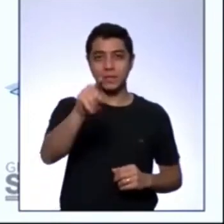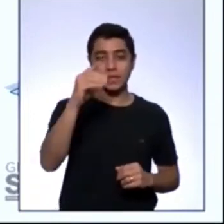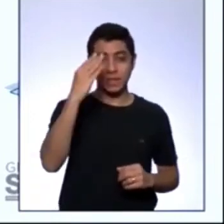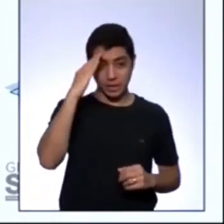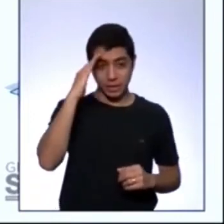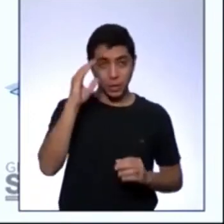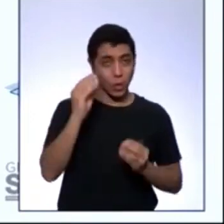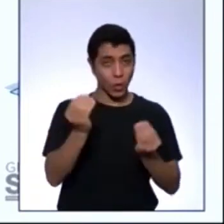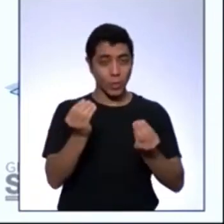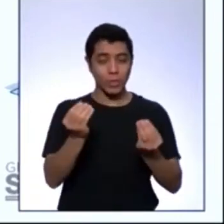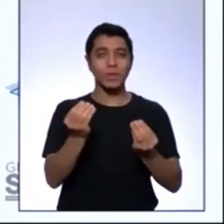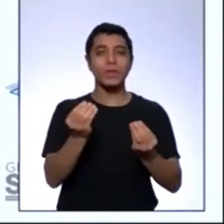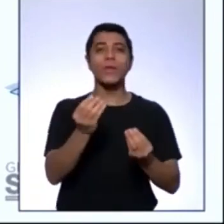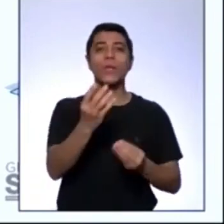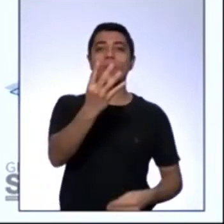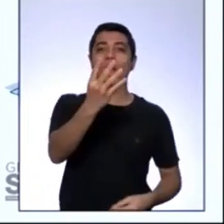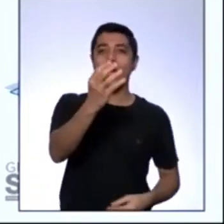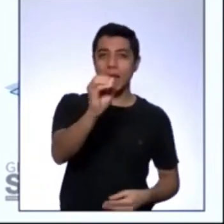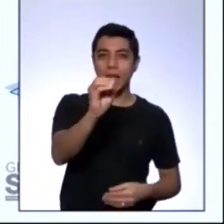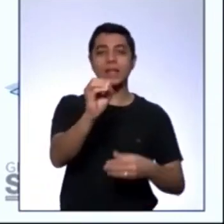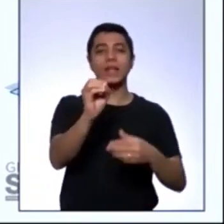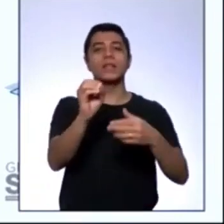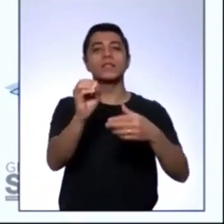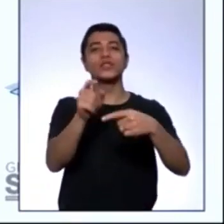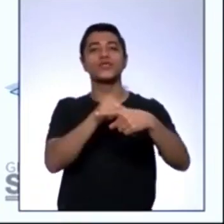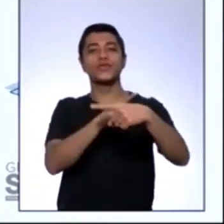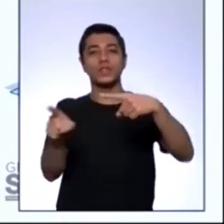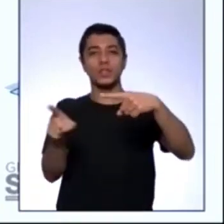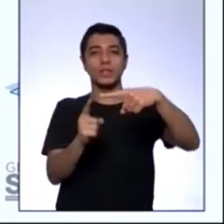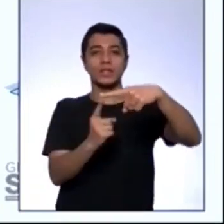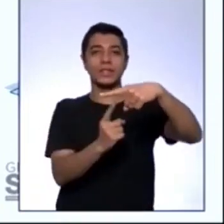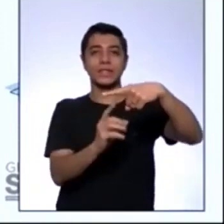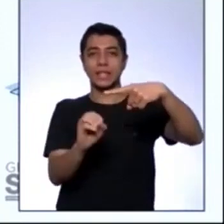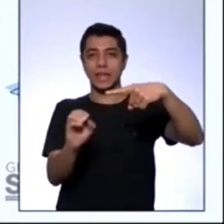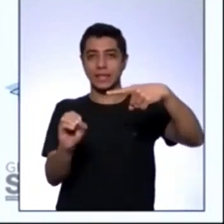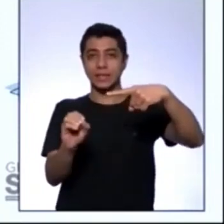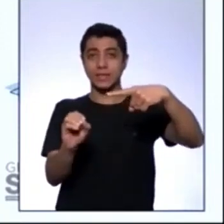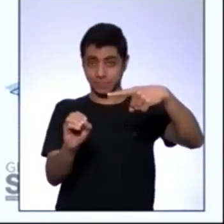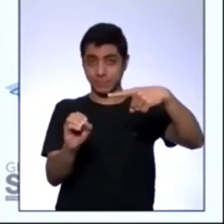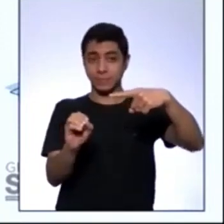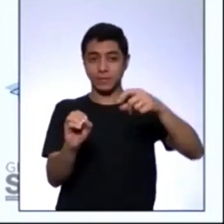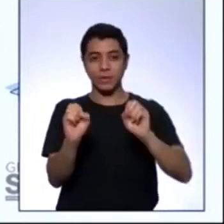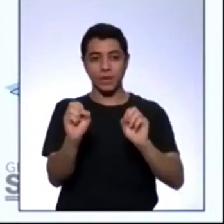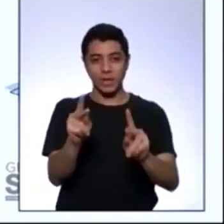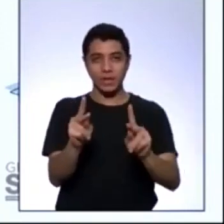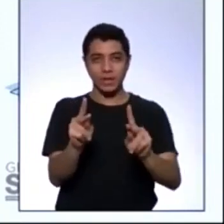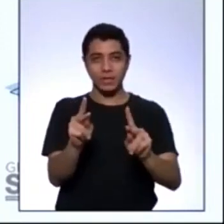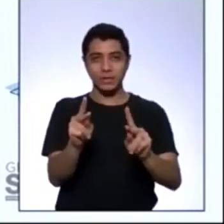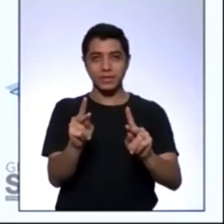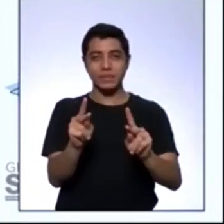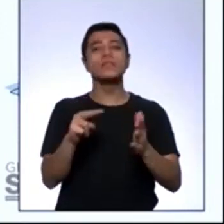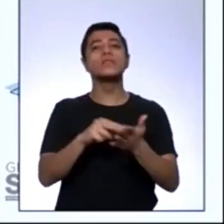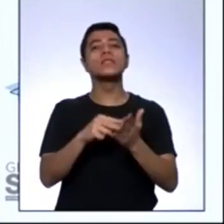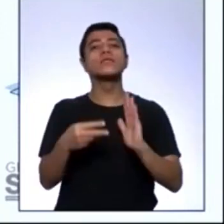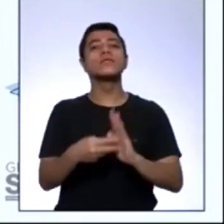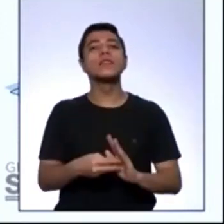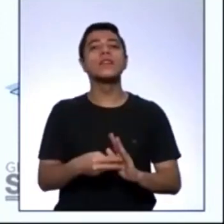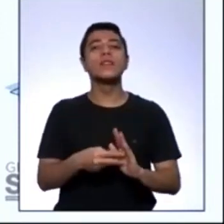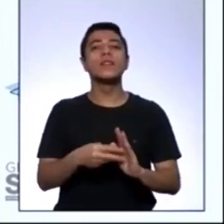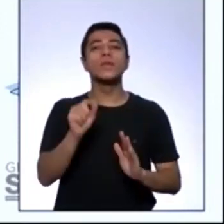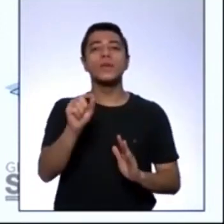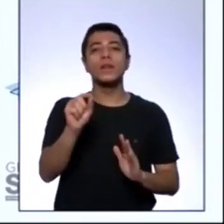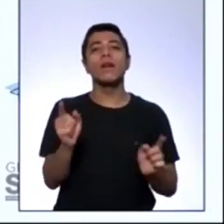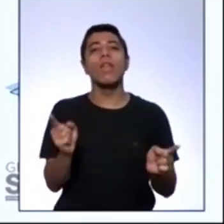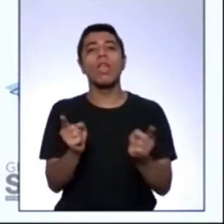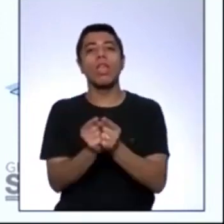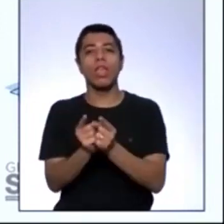40 / sem e na forma decimal que anda com a, duas casinhas para a sua esquerda